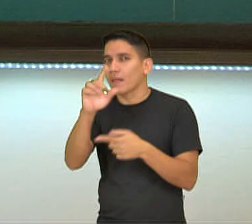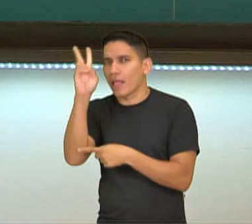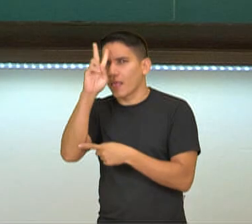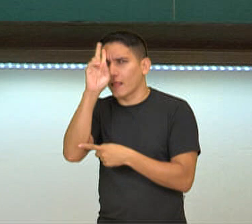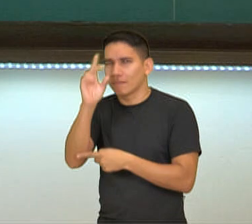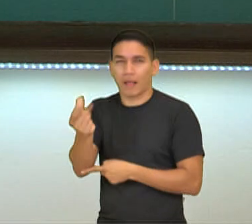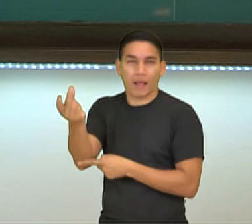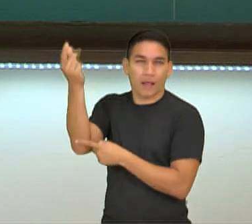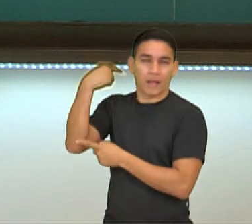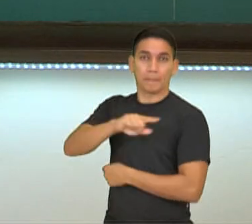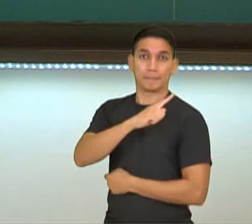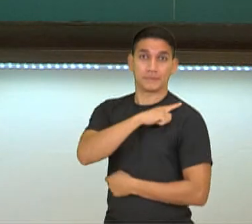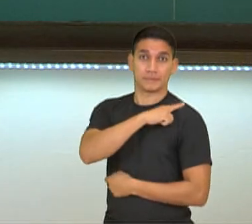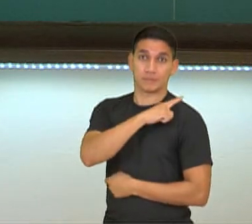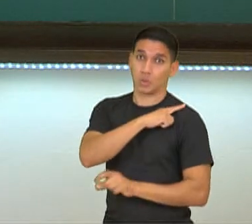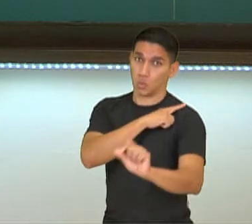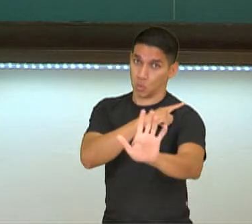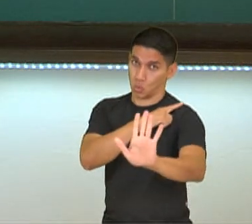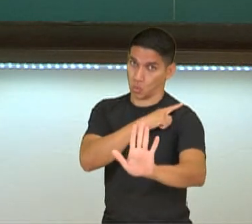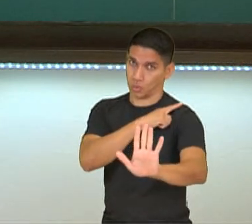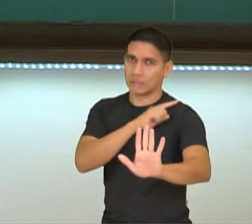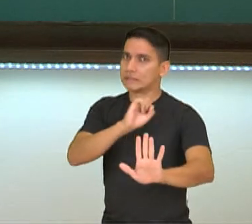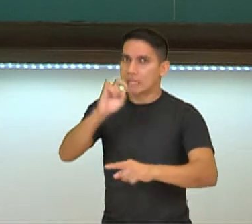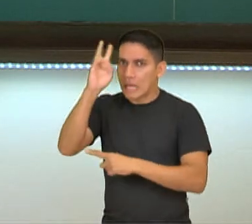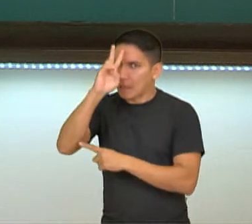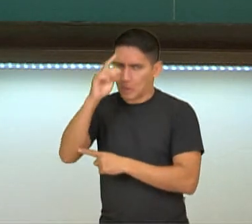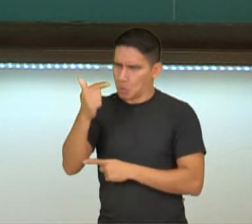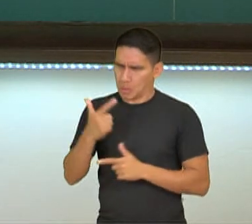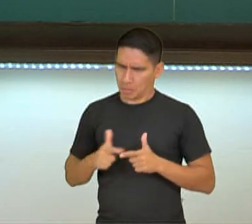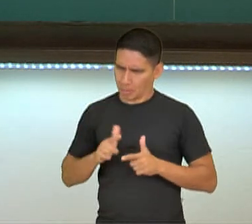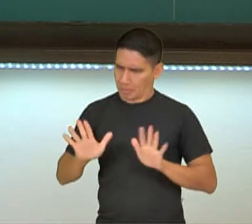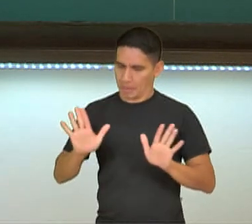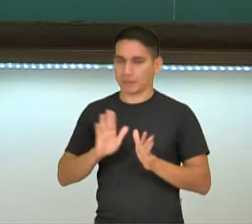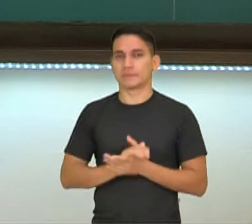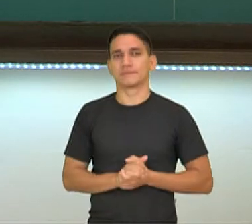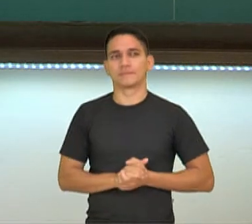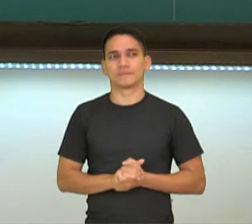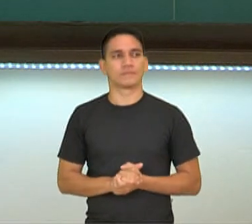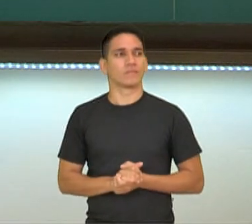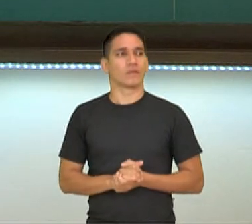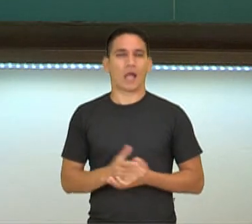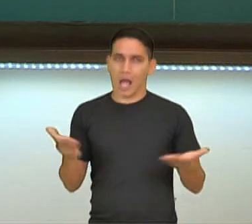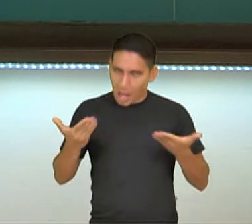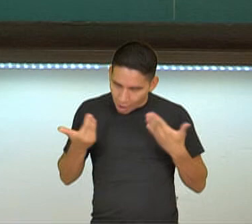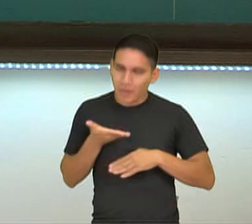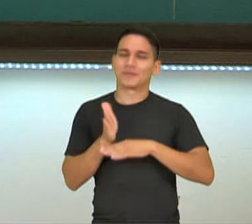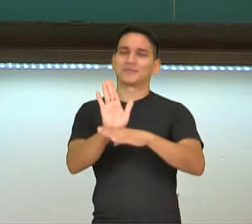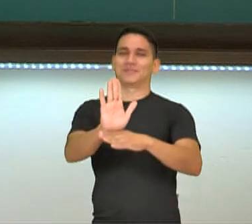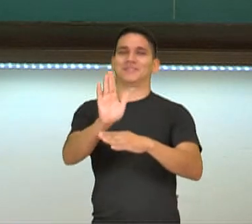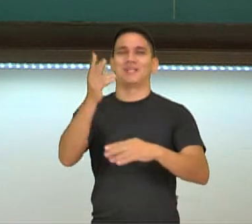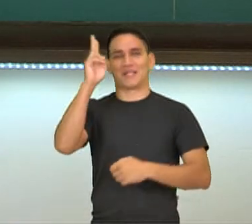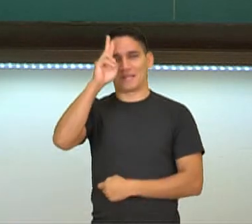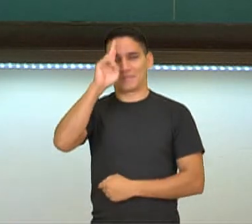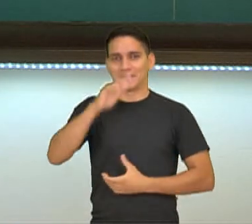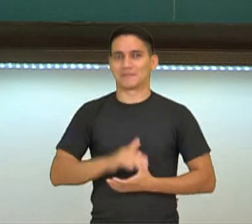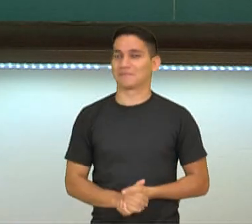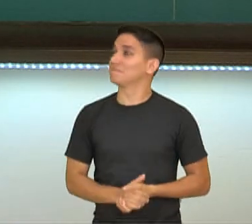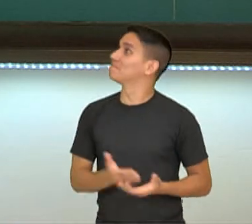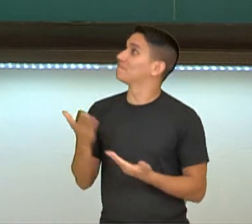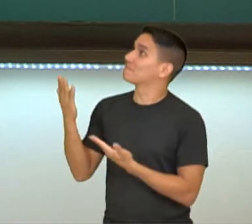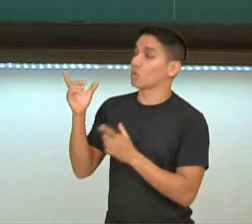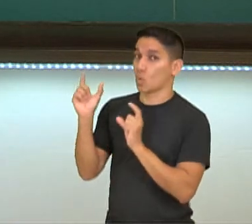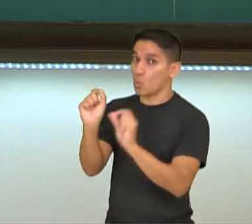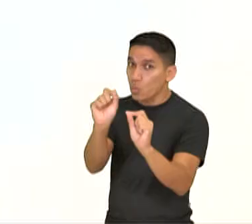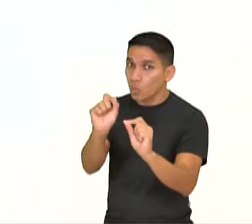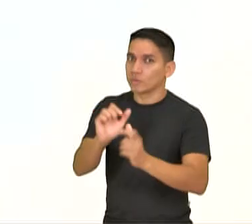do primeiro ano, mas não tem problema se você não lembra, tá? O tio aqui vai lembrar você, tá? O que você tem que